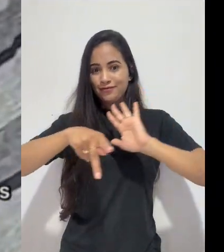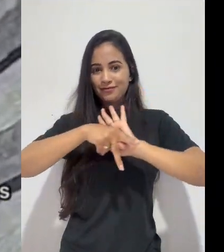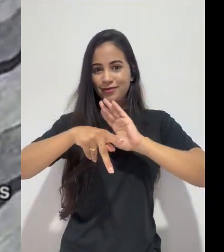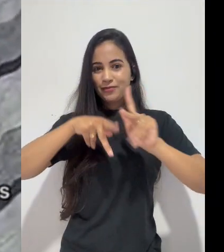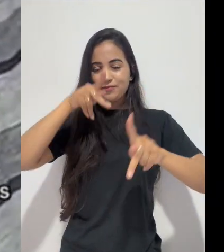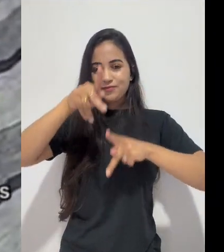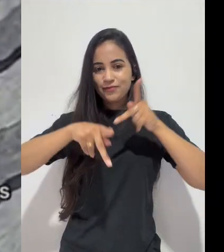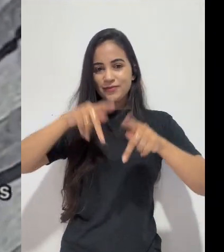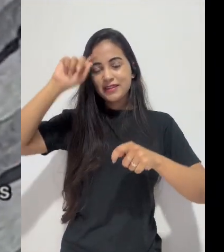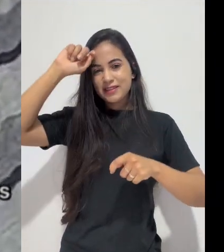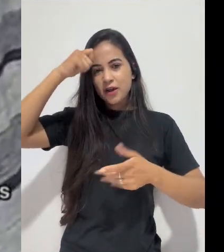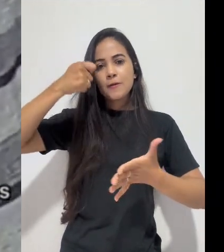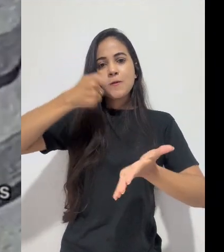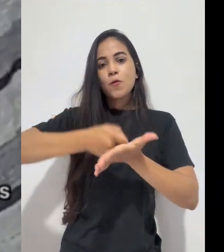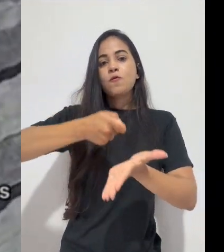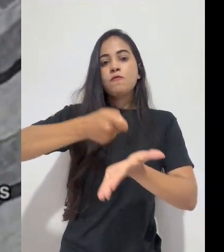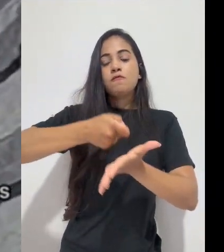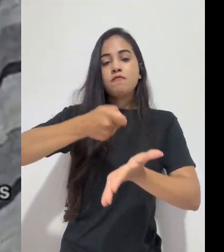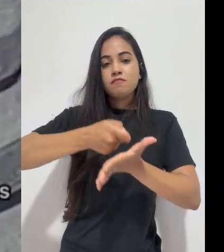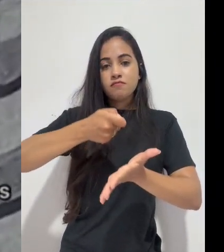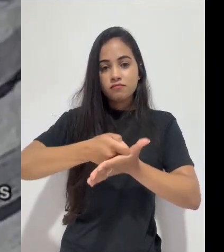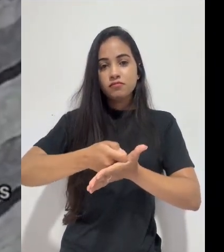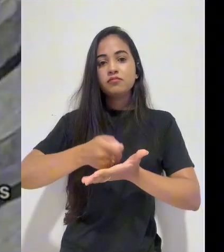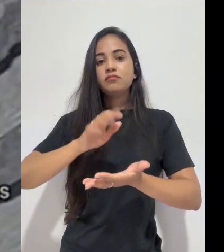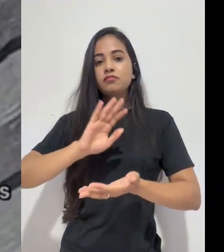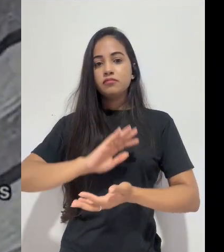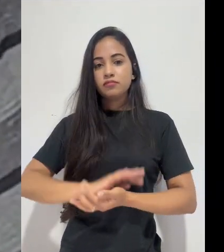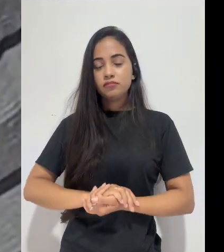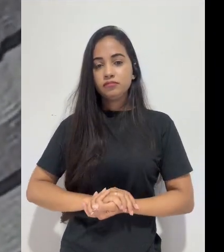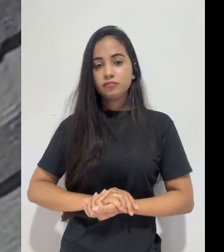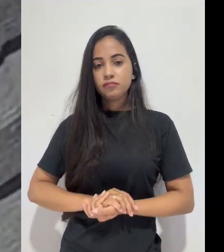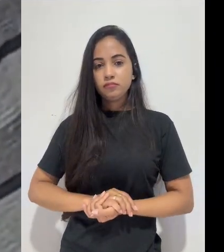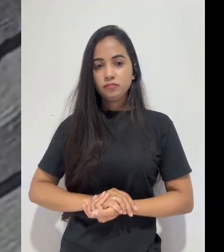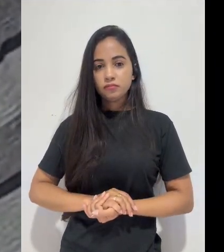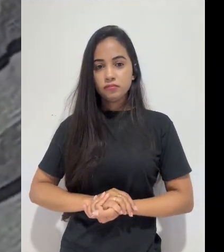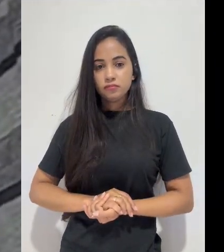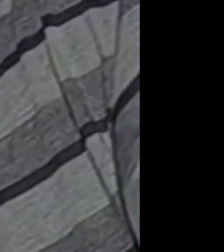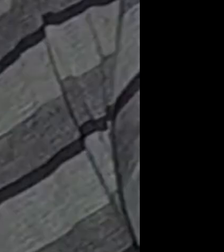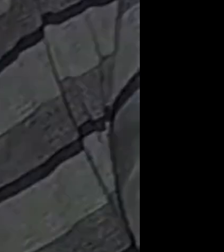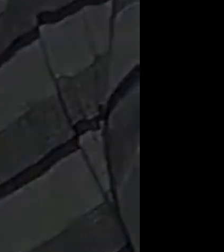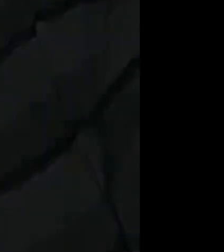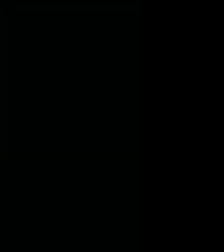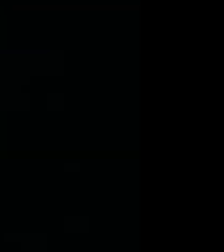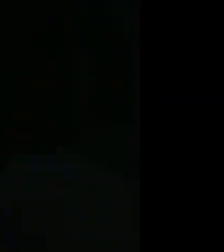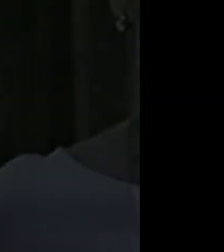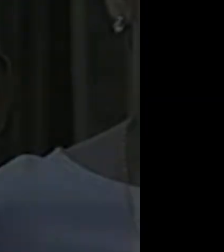cobrou, e se os caras não dessem o aval pro cara, ia pegar o bicho aqui.